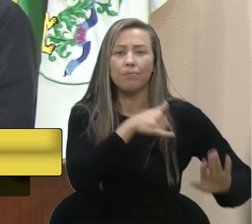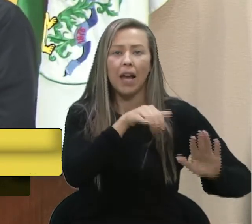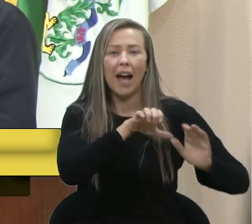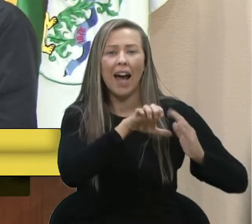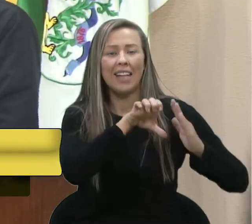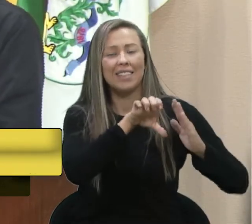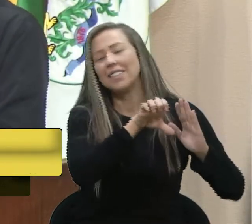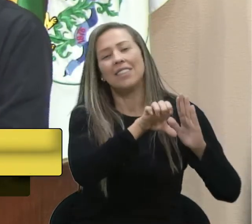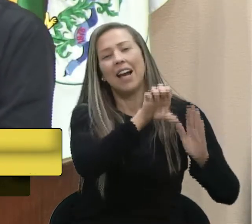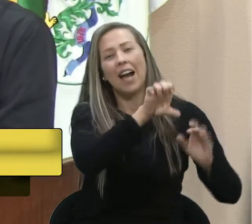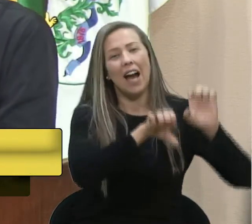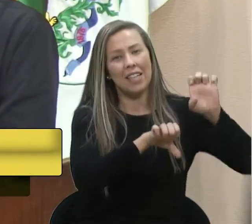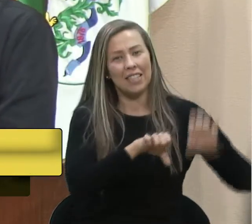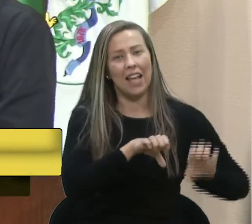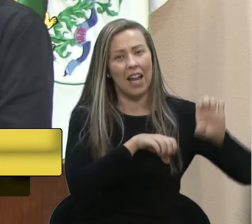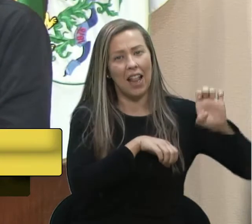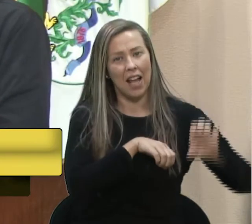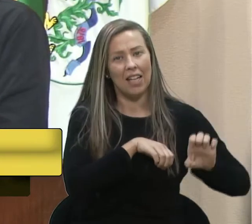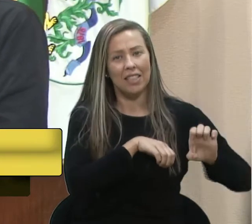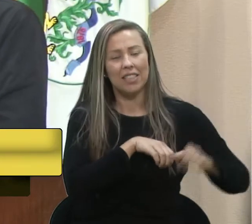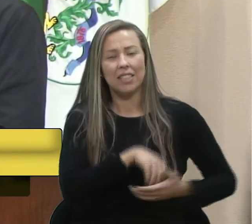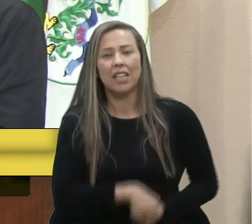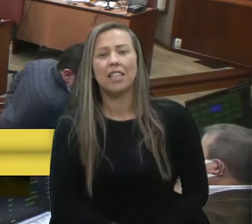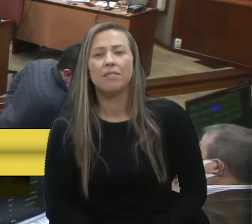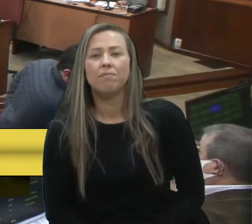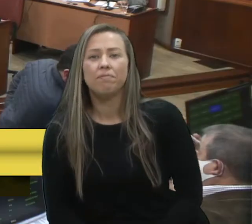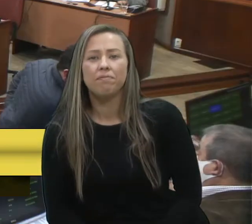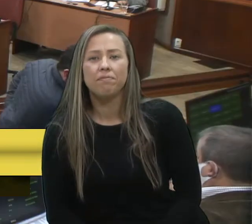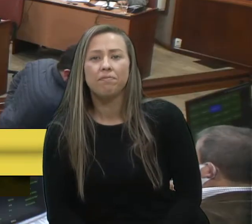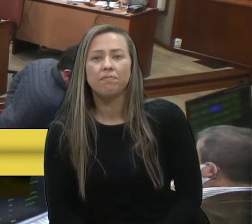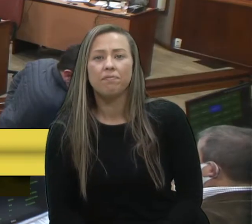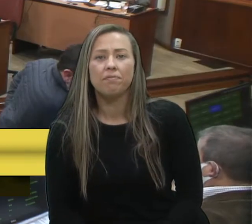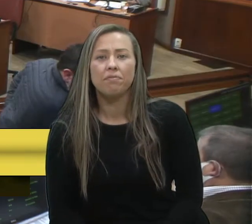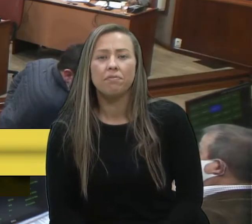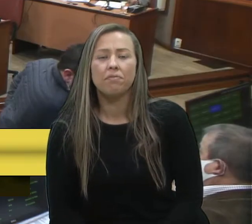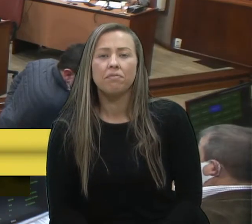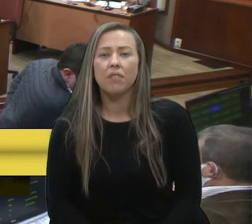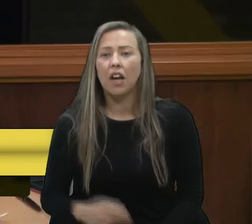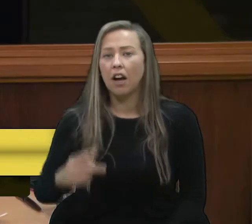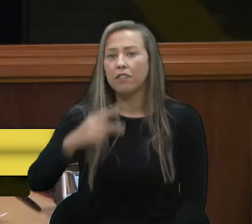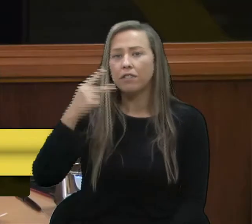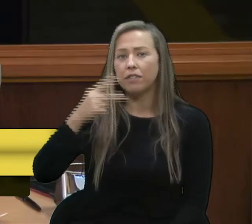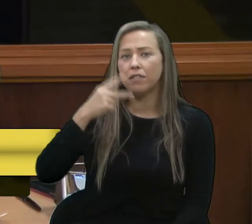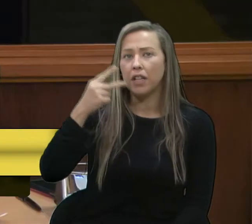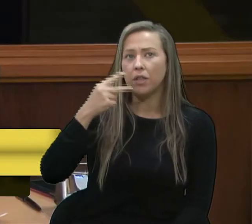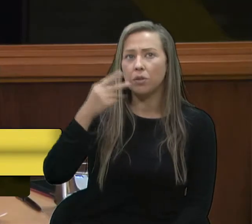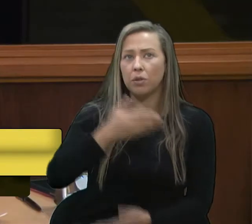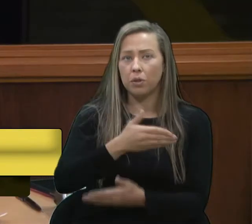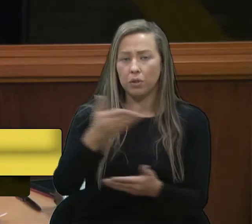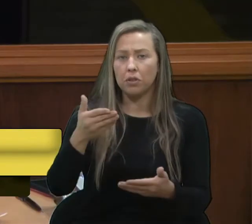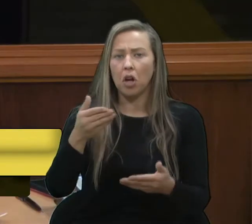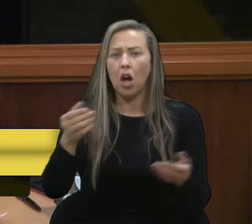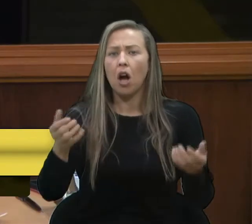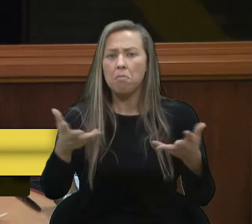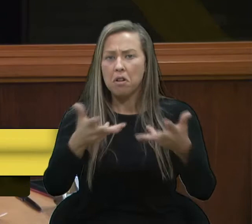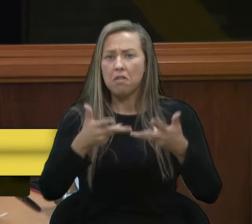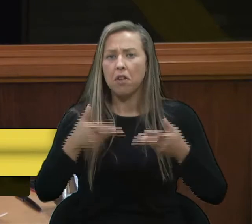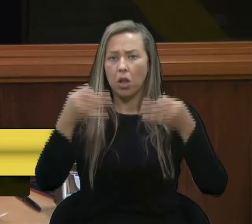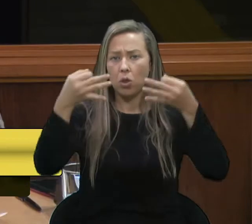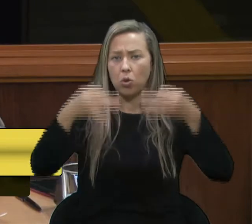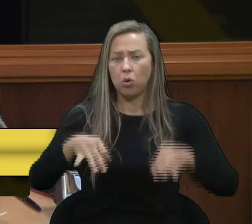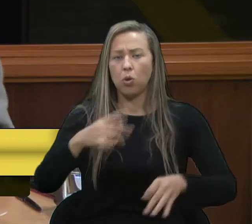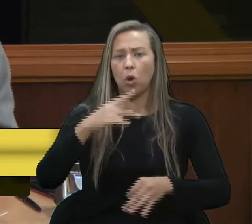Em defesa. Vereador Juliano Valim, sua parte. vereador Marcon, excelente essa explanação desse